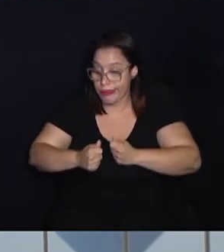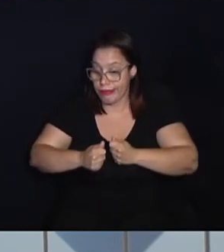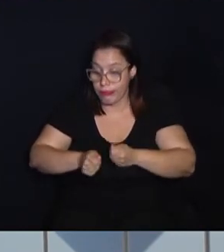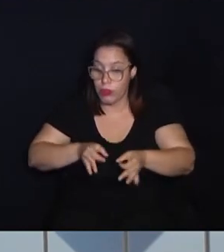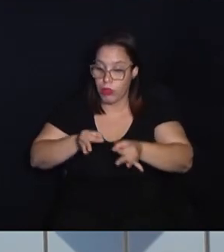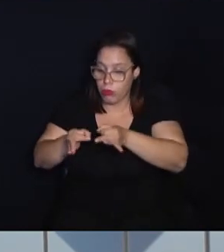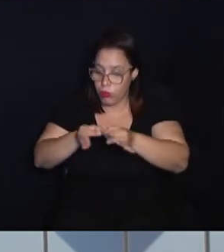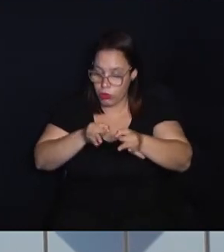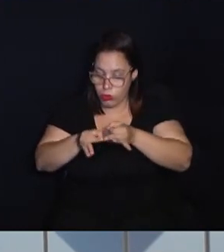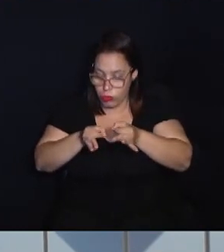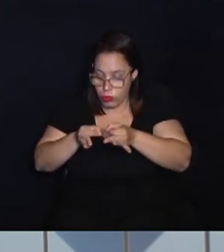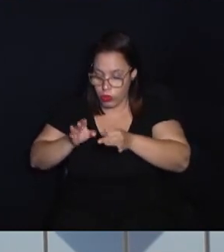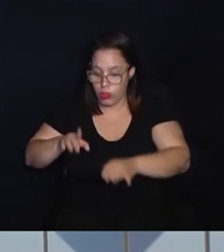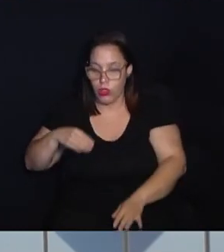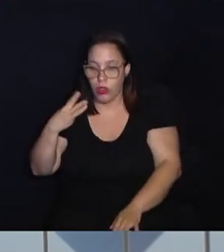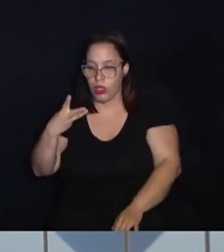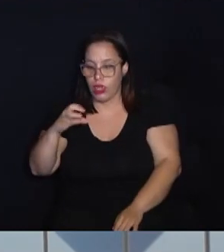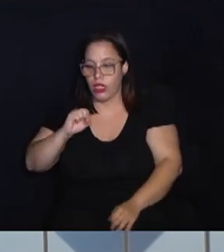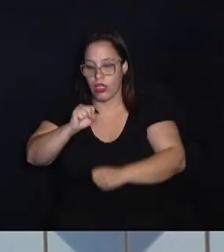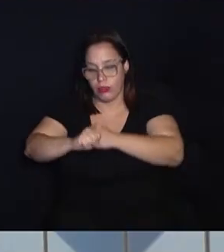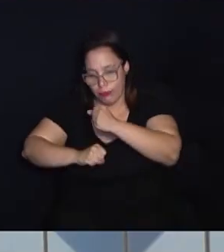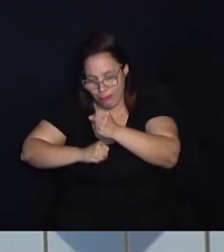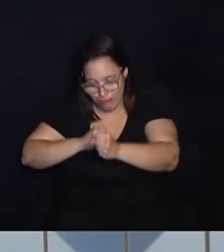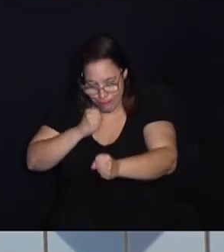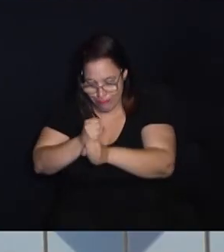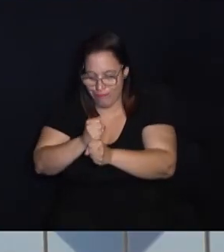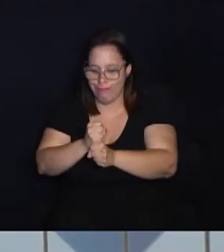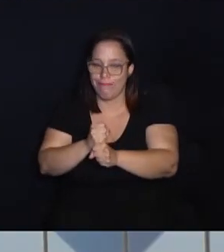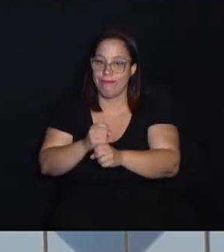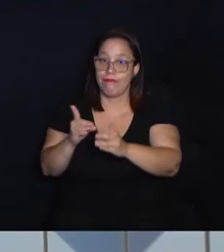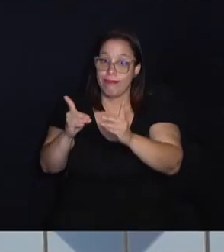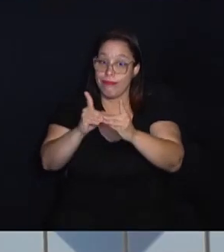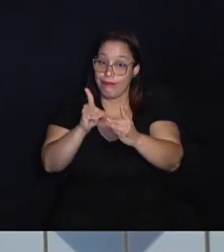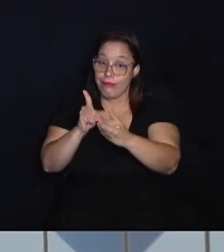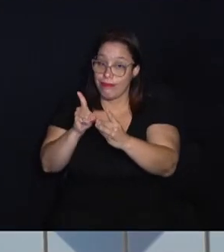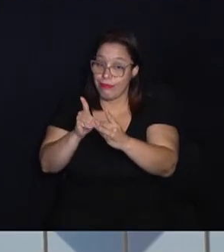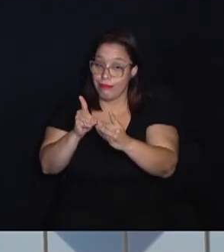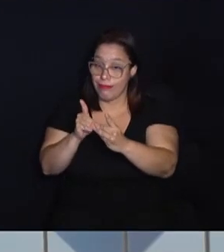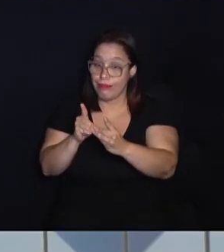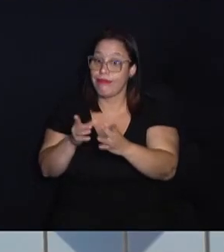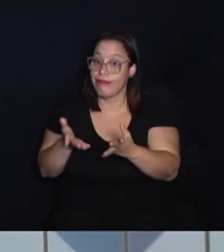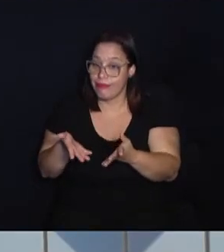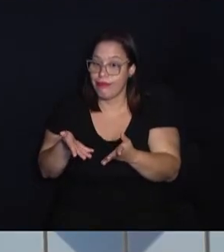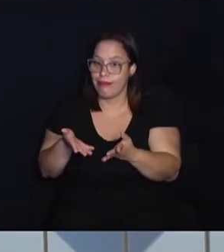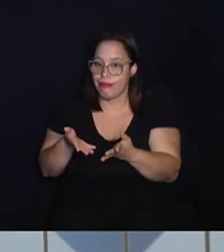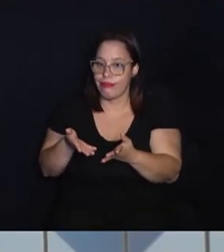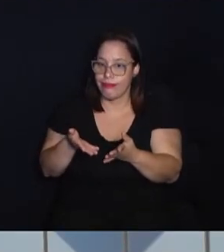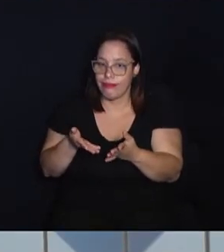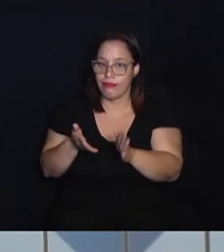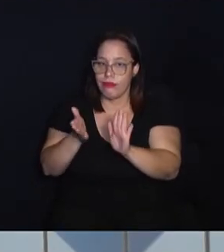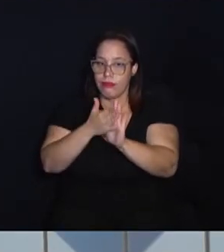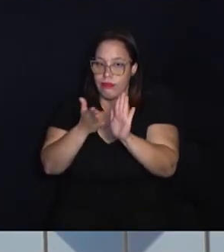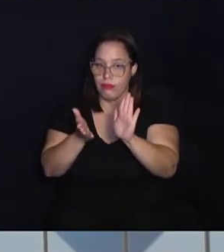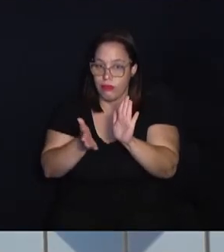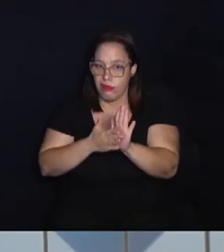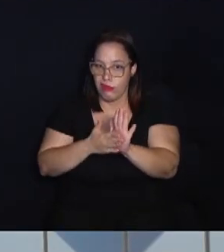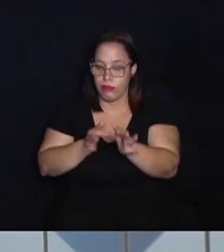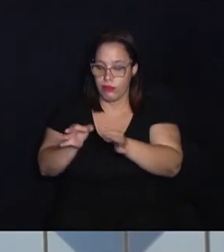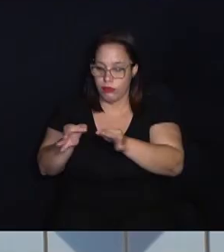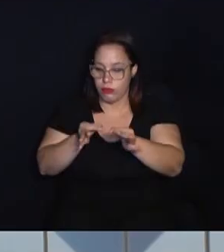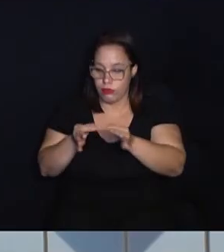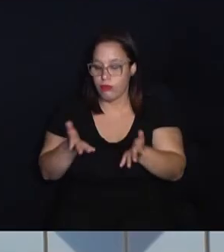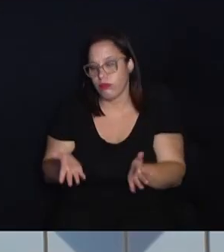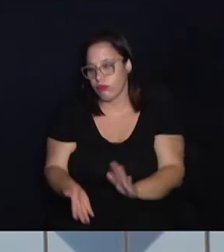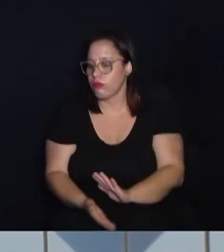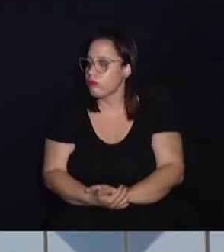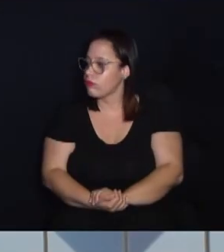a Câmara para os próximos 30 anos, atendendo inclusive uma das diretrizes que consta do nosso planejamento estratégico.